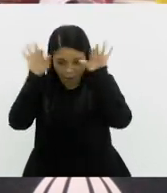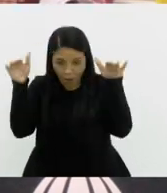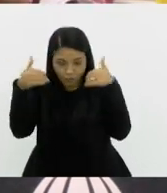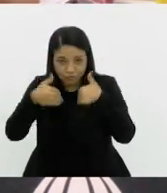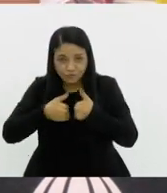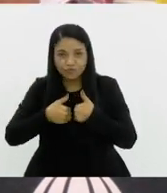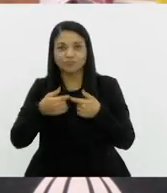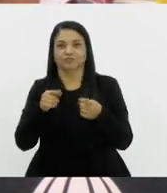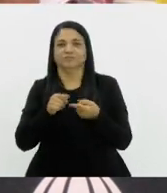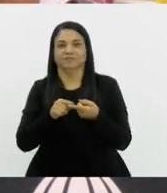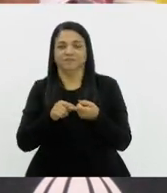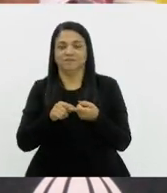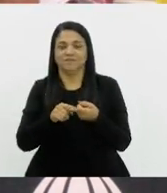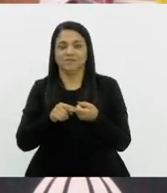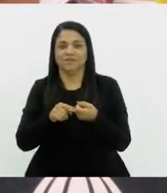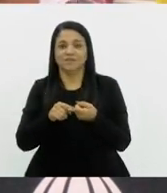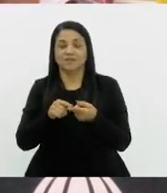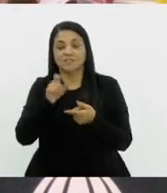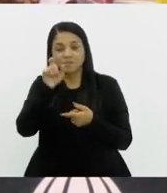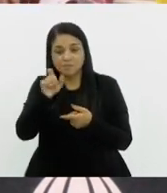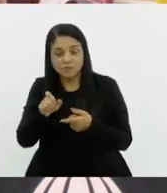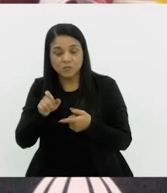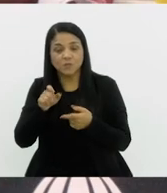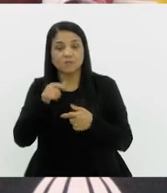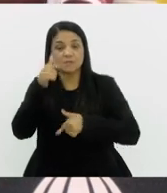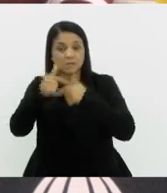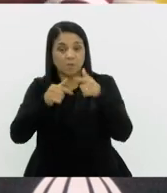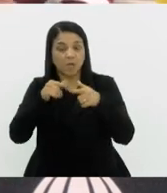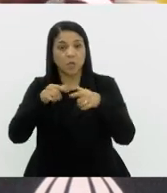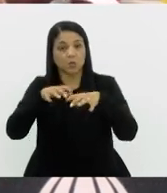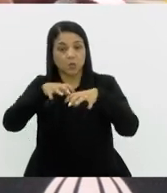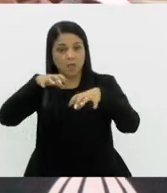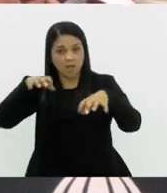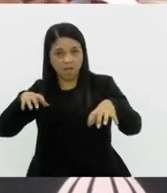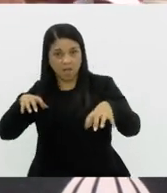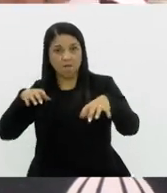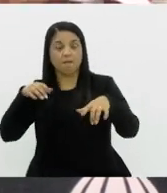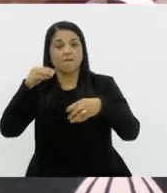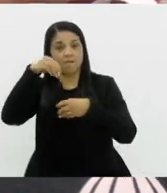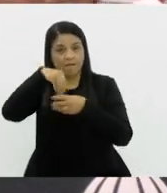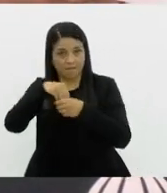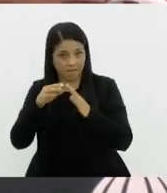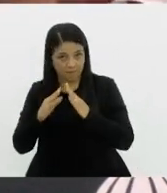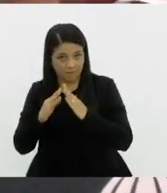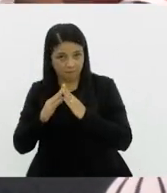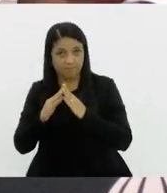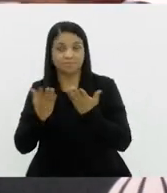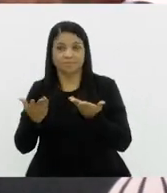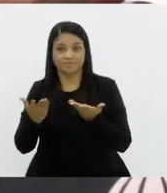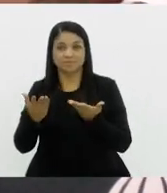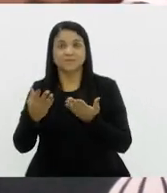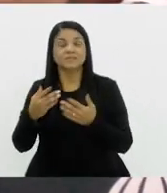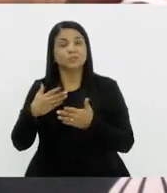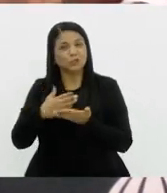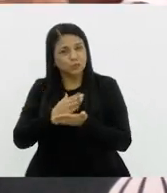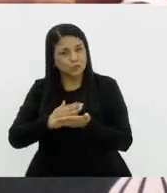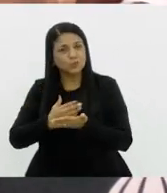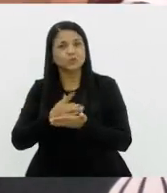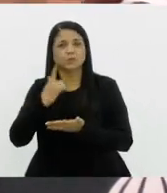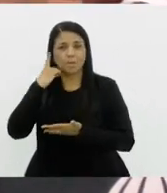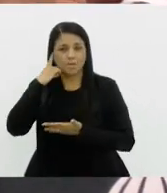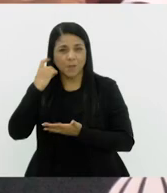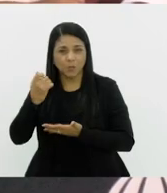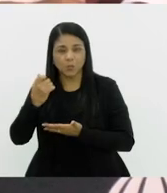das pessoas que fazem trabalho remoto em casa, todos esses muito incomodados pelo barulho. É uma